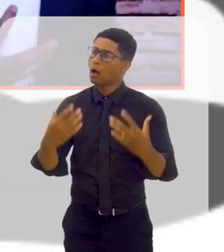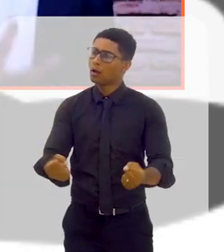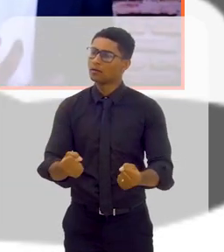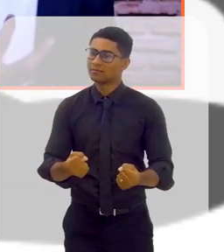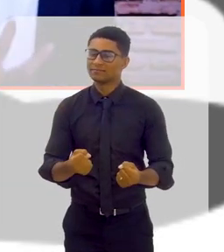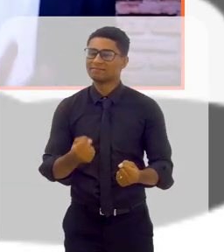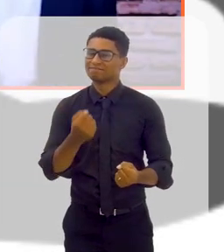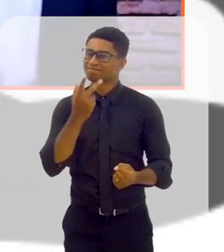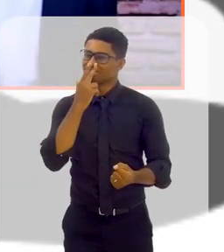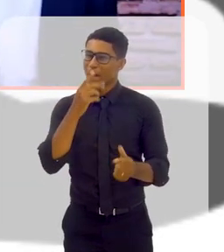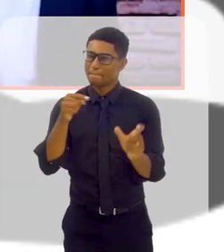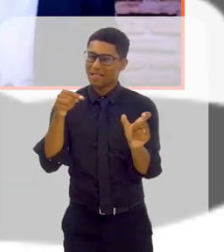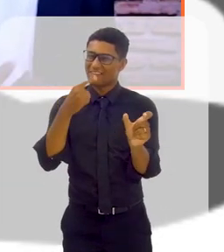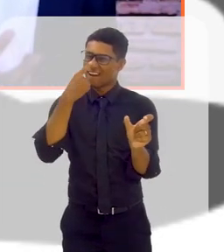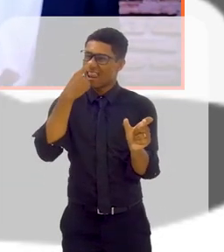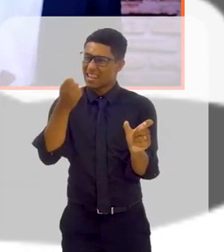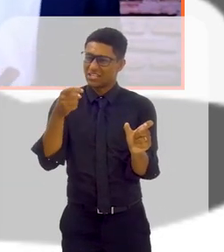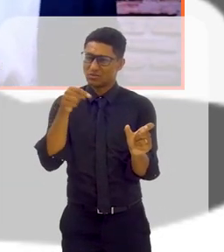barreira né